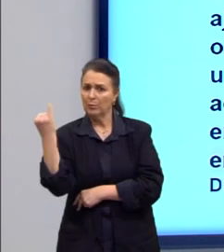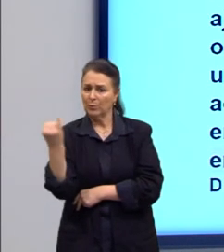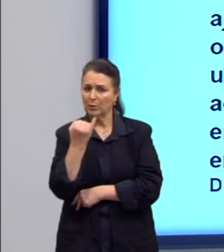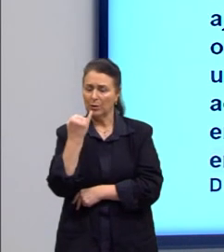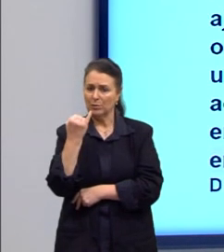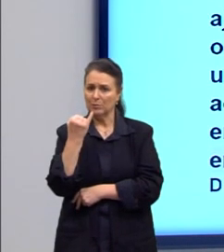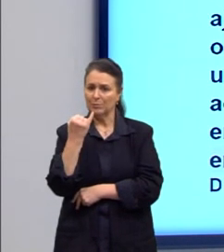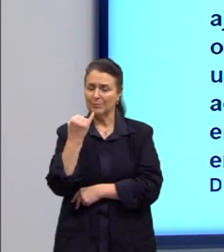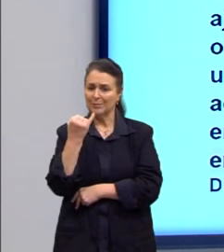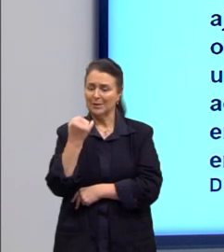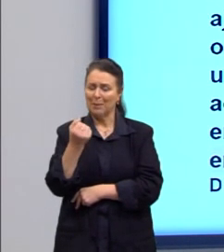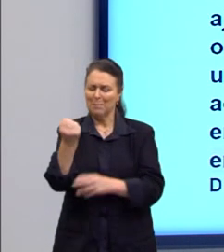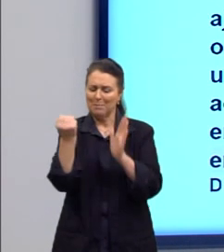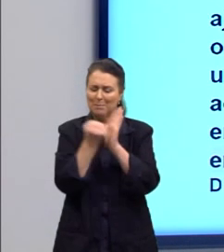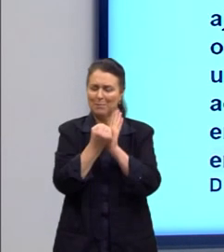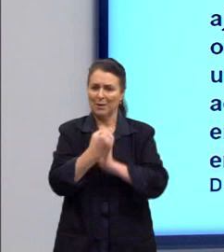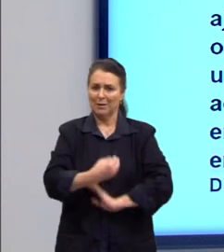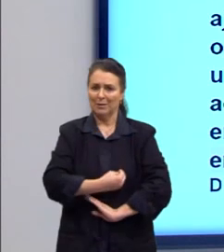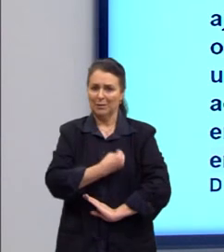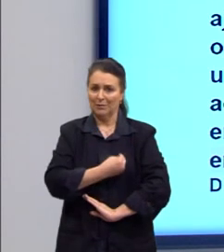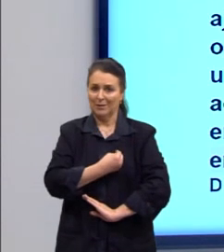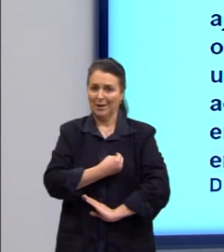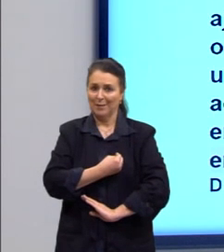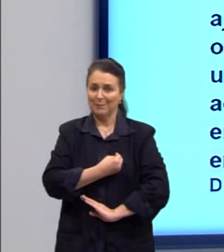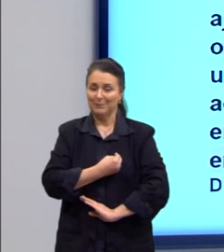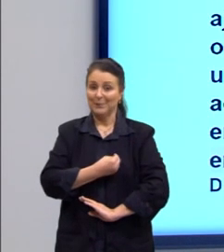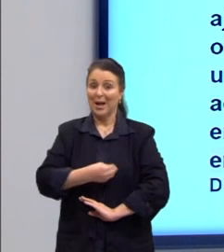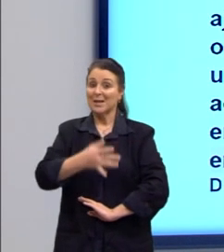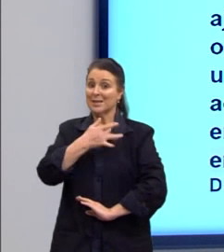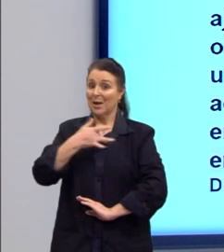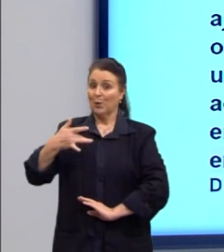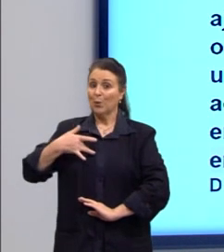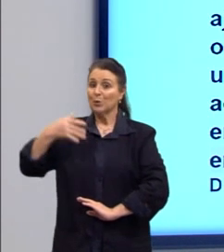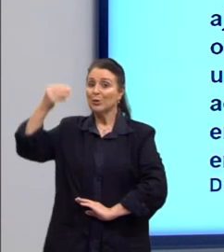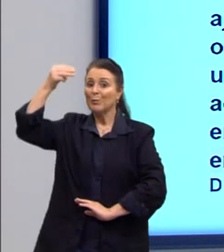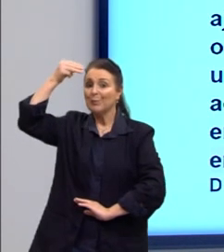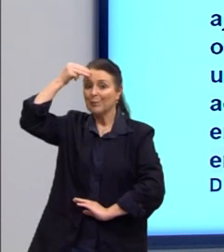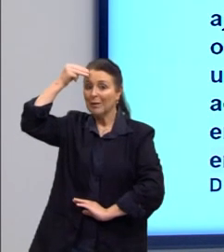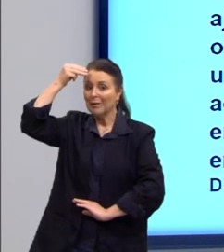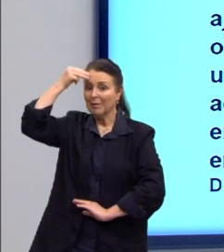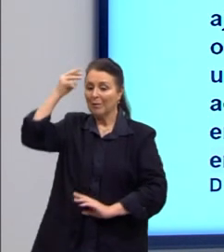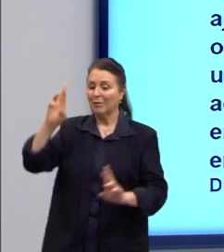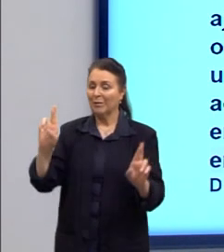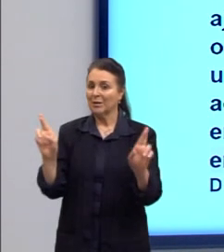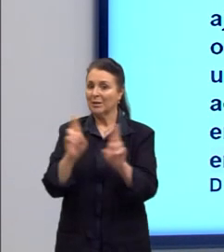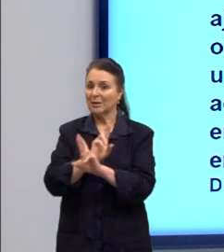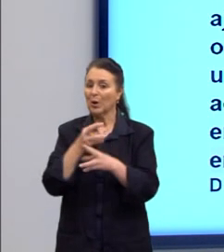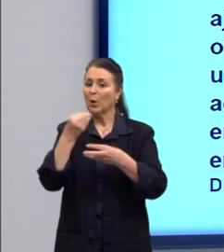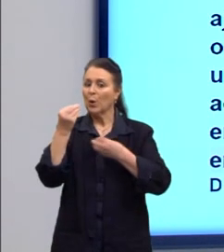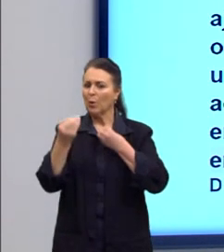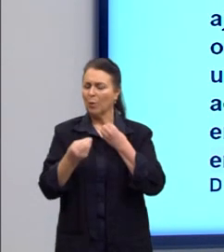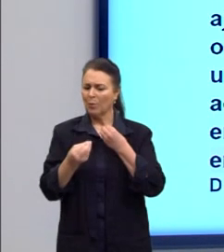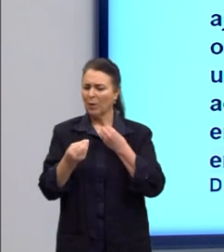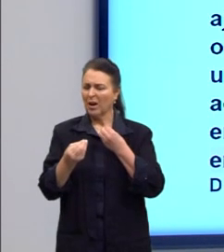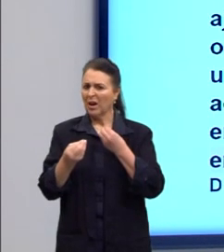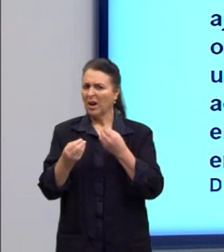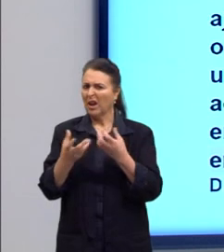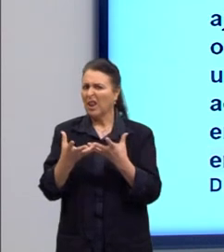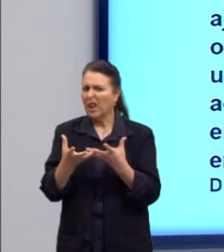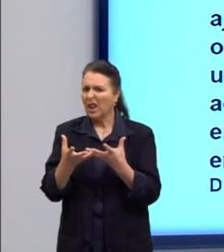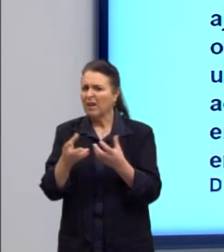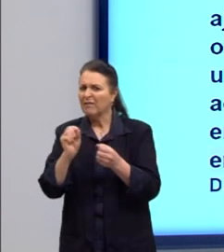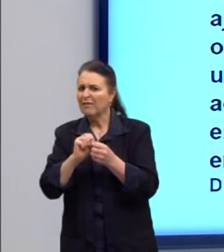ciclos da vida a saúde mental de uma pessoa está relacionada a forma como ela reage às